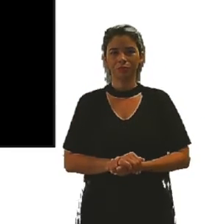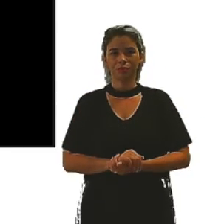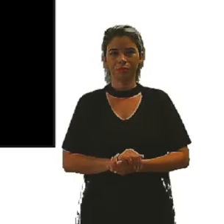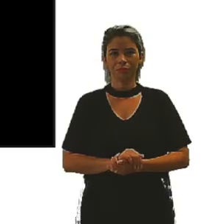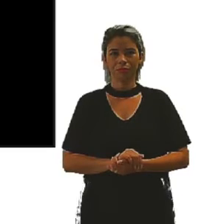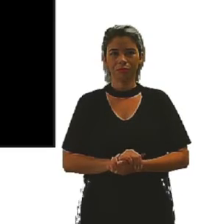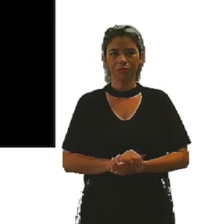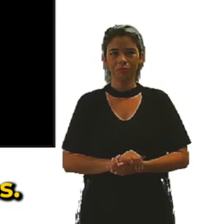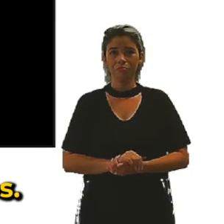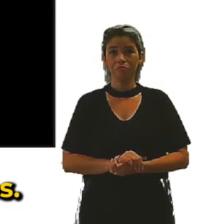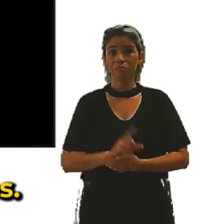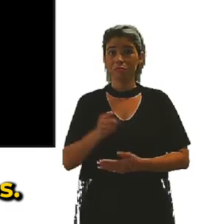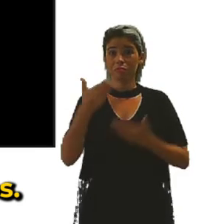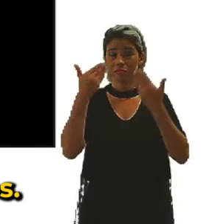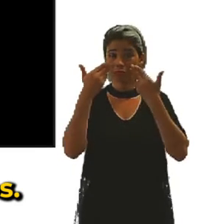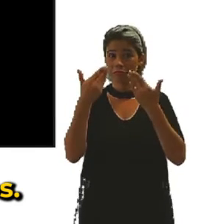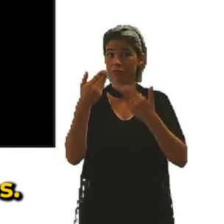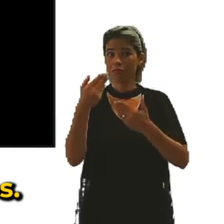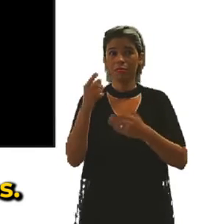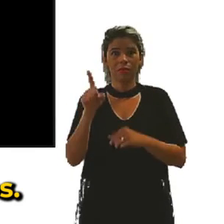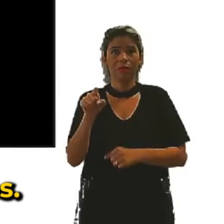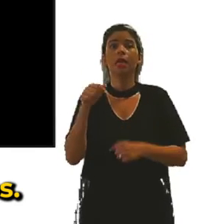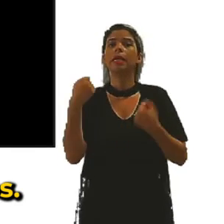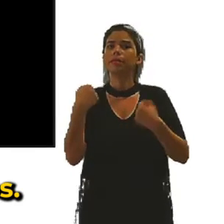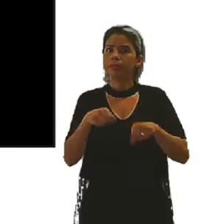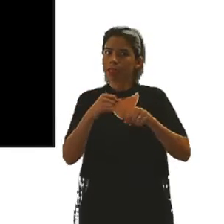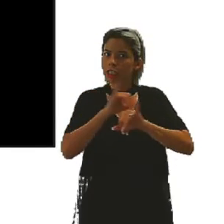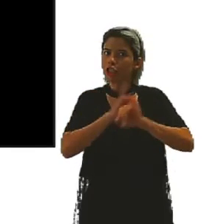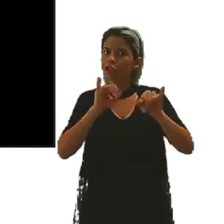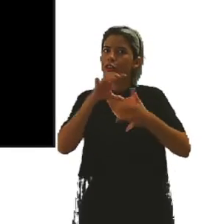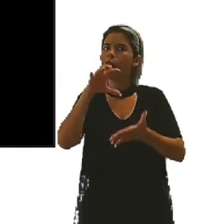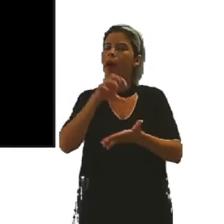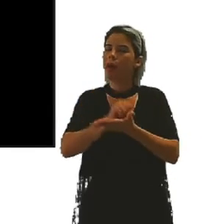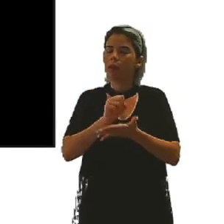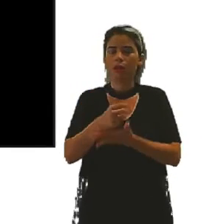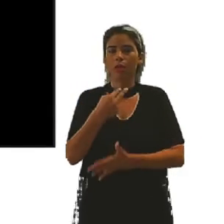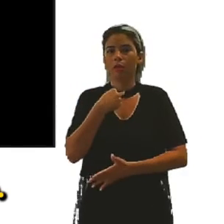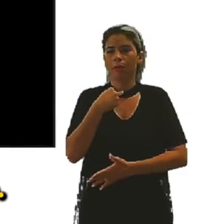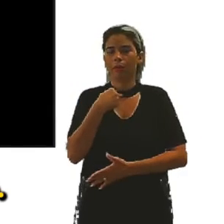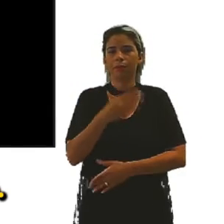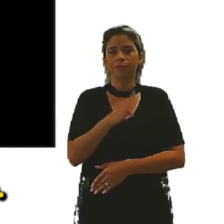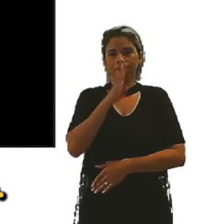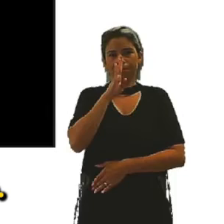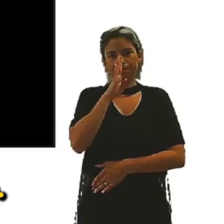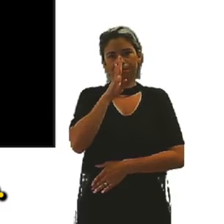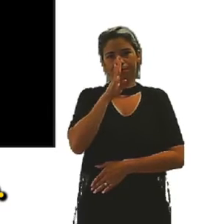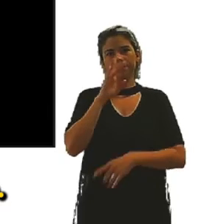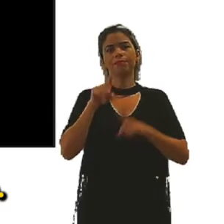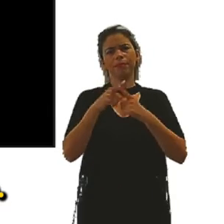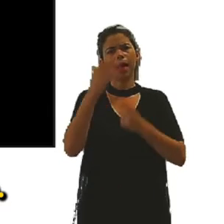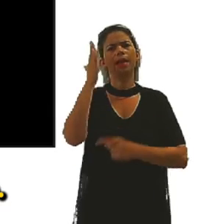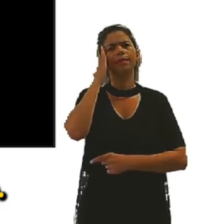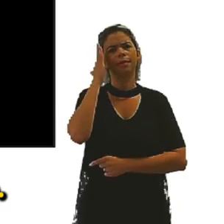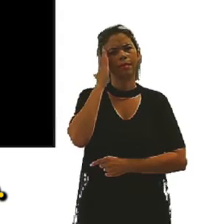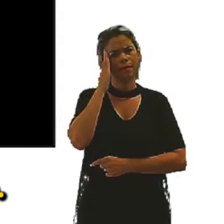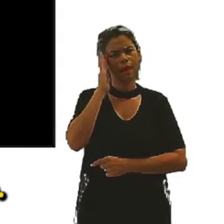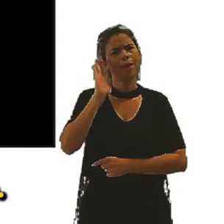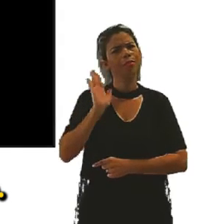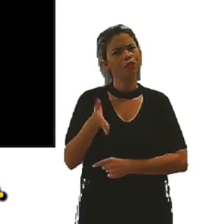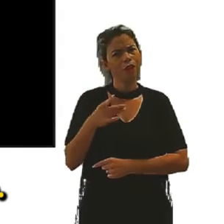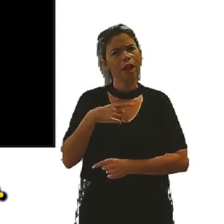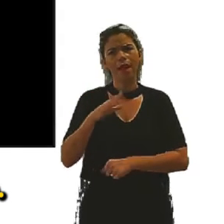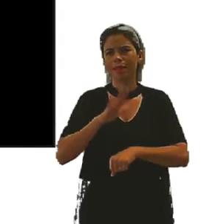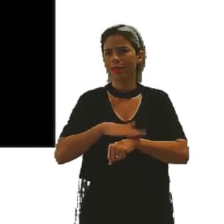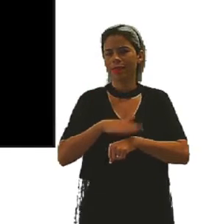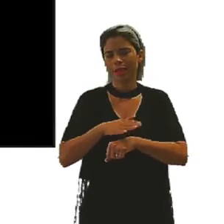nessa minha exposição. Eu não posso deixar de falar dos dados, eu teria que entrar nos limites, mas eu já sabia que não